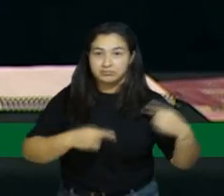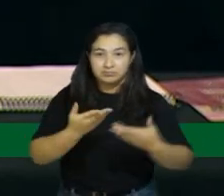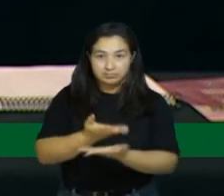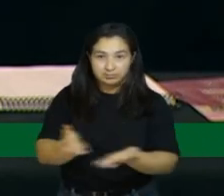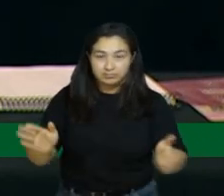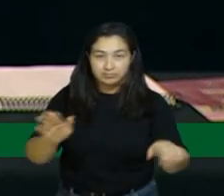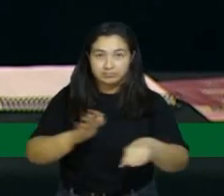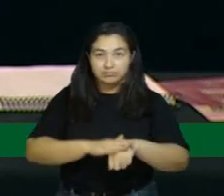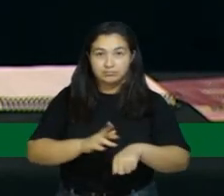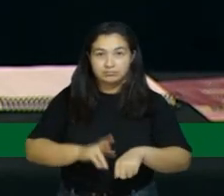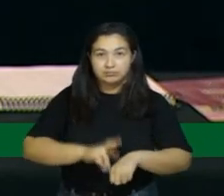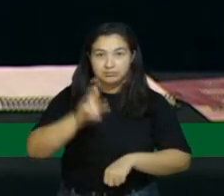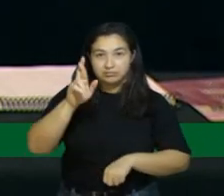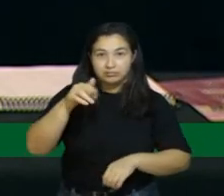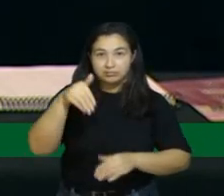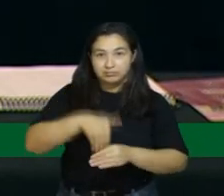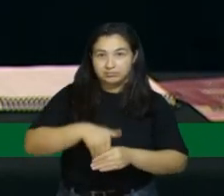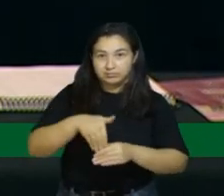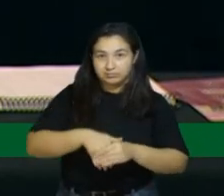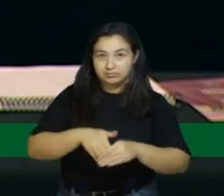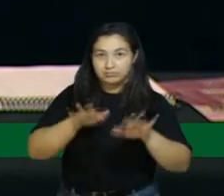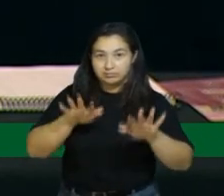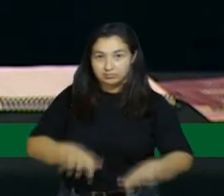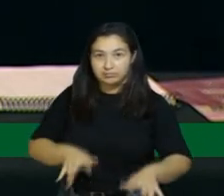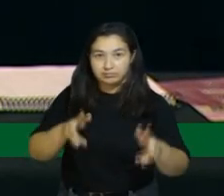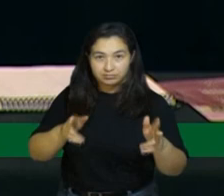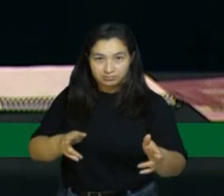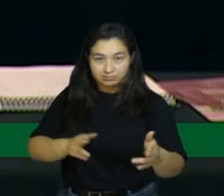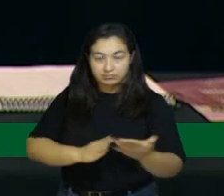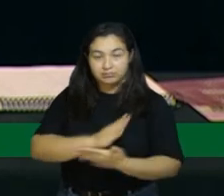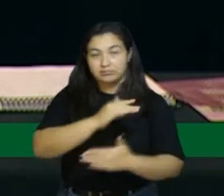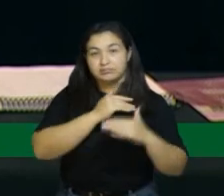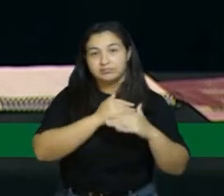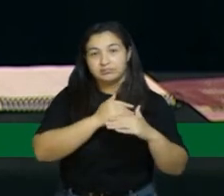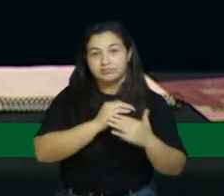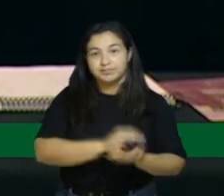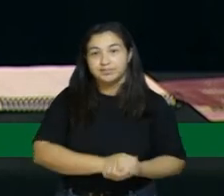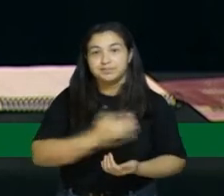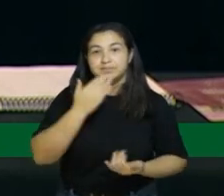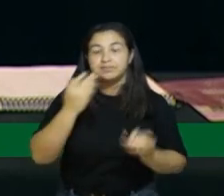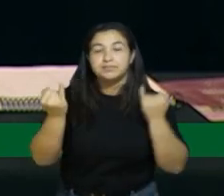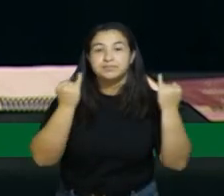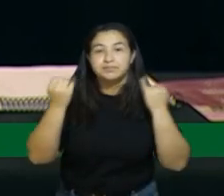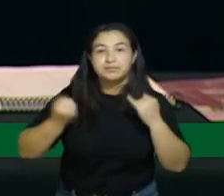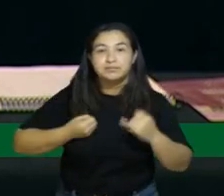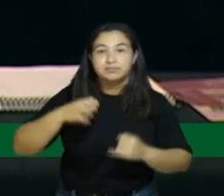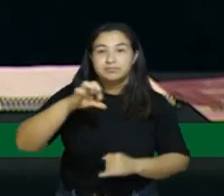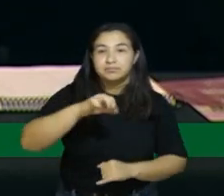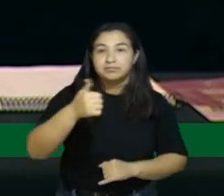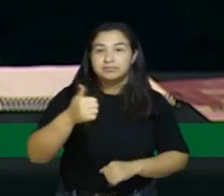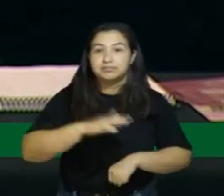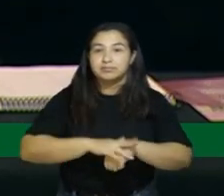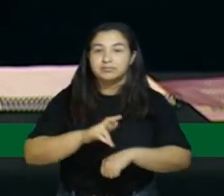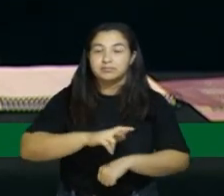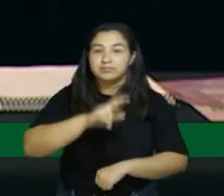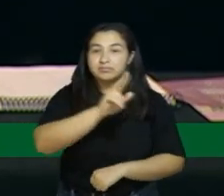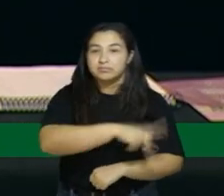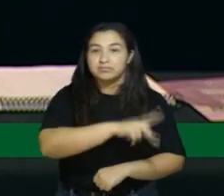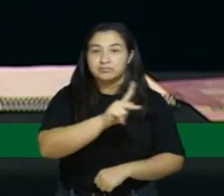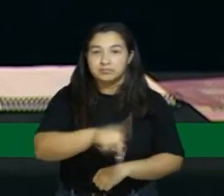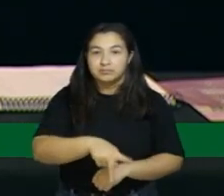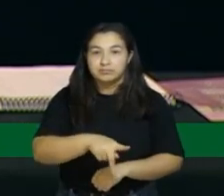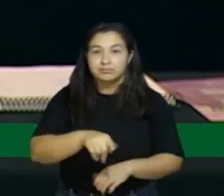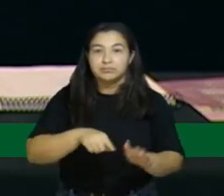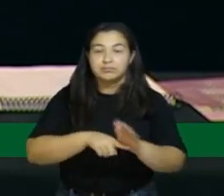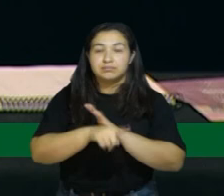em votação deputados que aprovam permanece como se encontram aprovado por unanimidade pedido de informação 91 autoria Deputado Padre Pedro Bal de ca